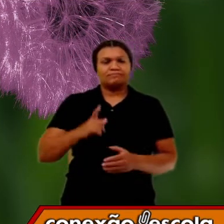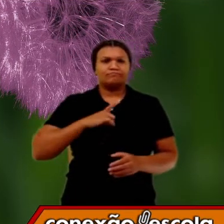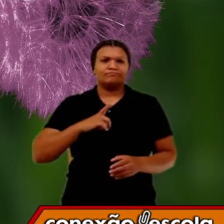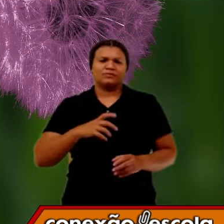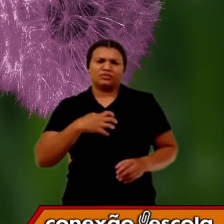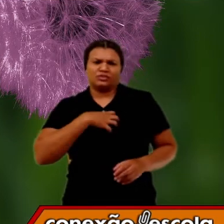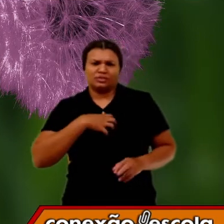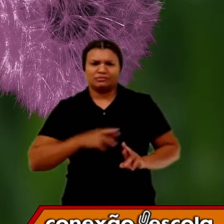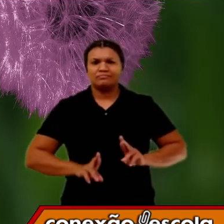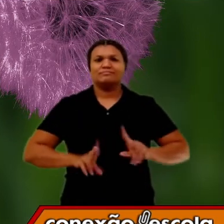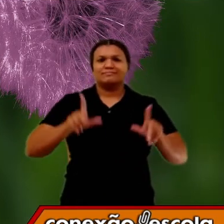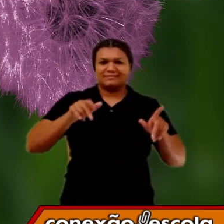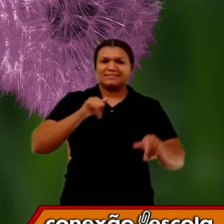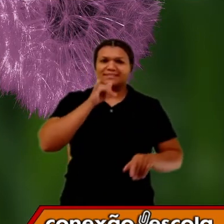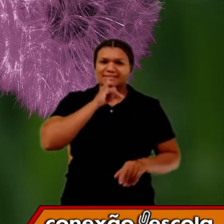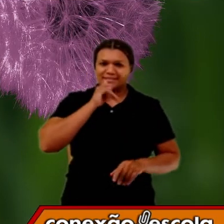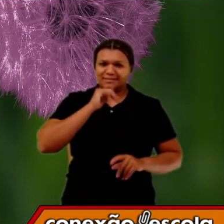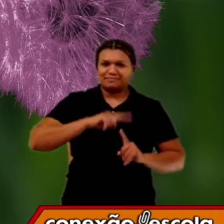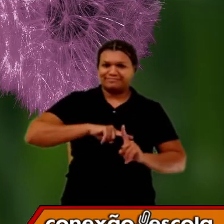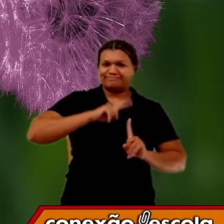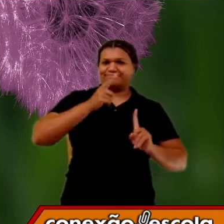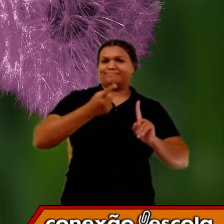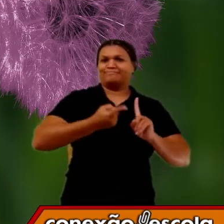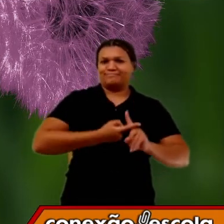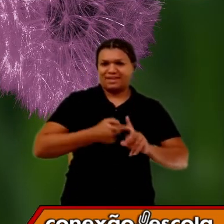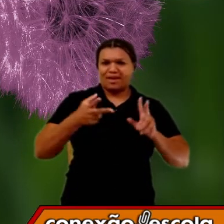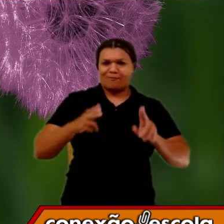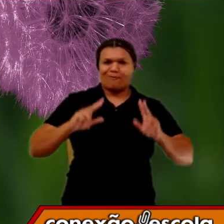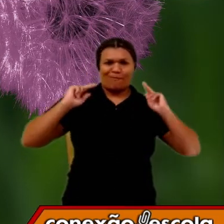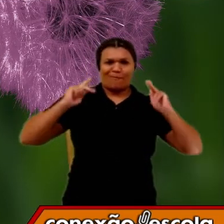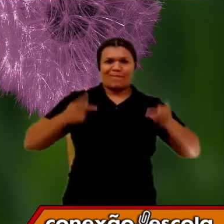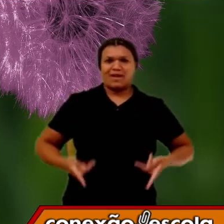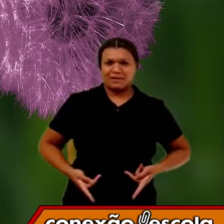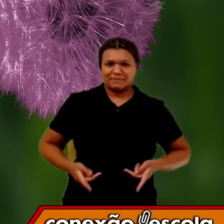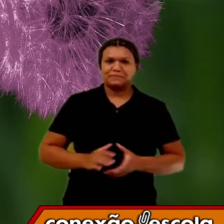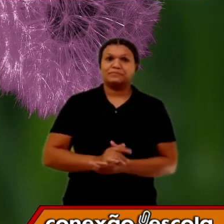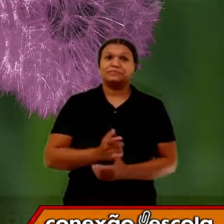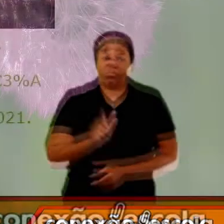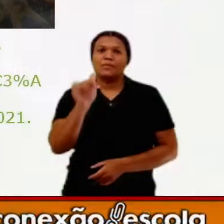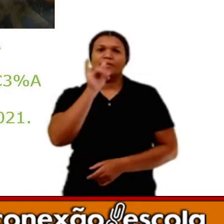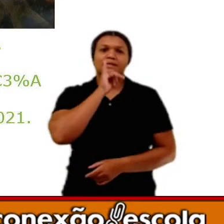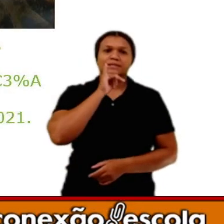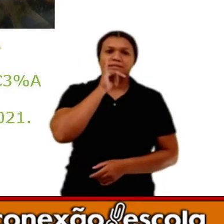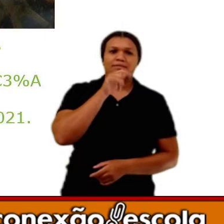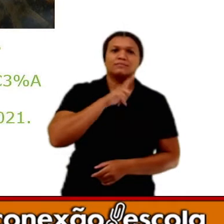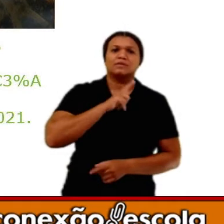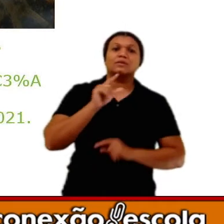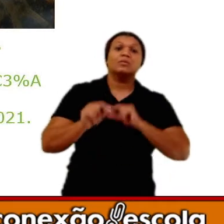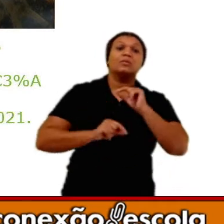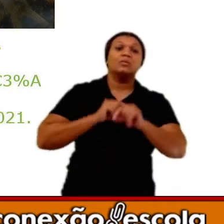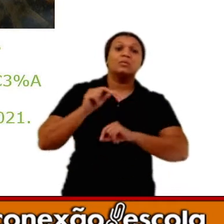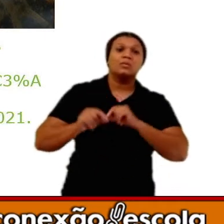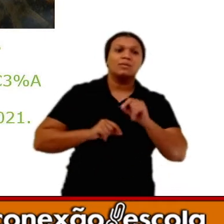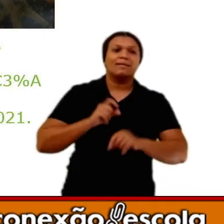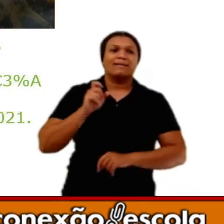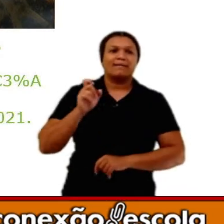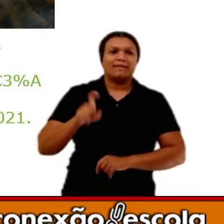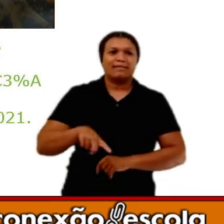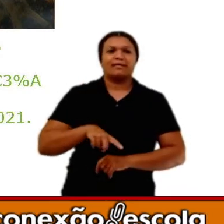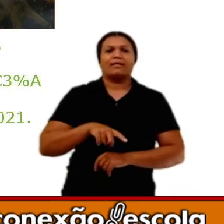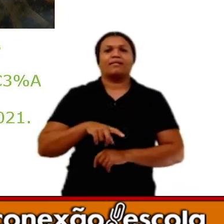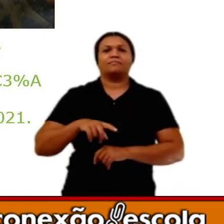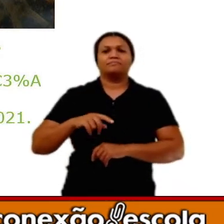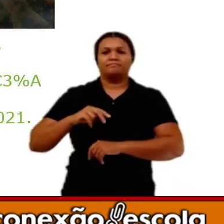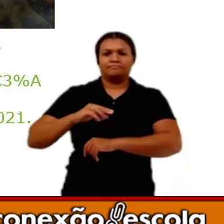diferente, por exemplo, do processo gestacional da espécie humana. Um outro exemplo que nós temos é dos anfíbios. A